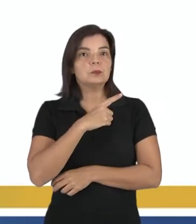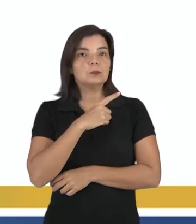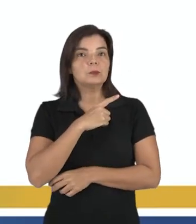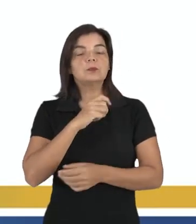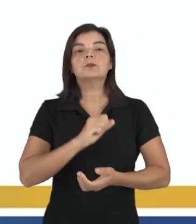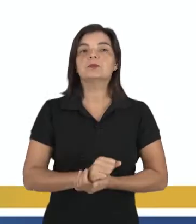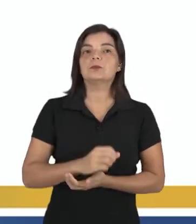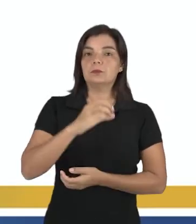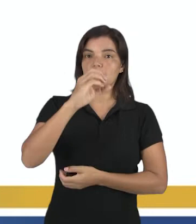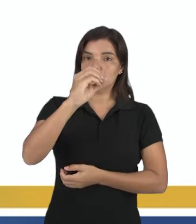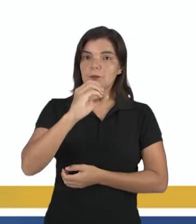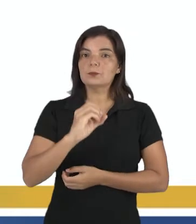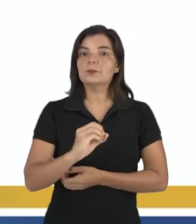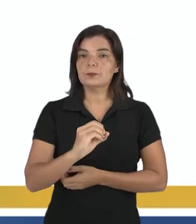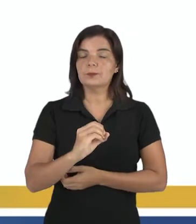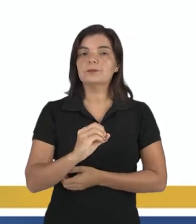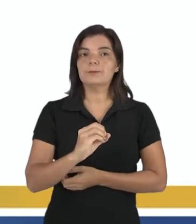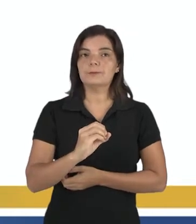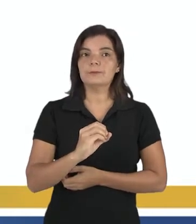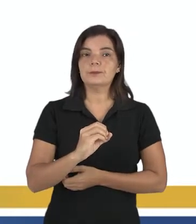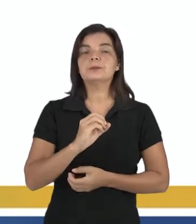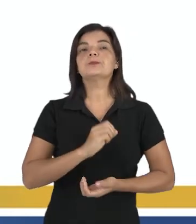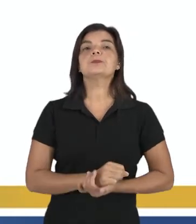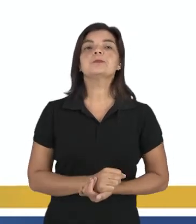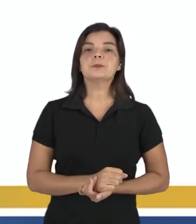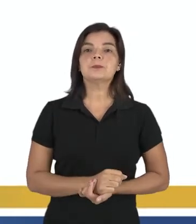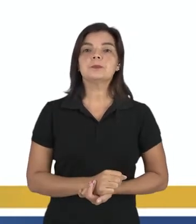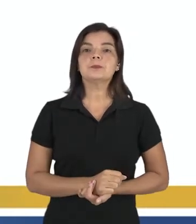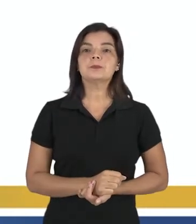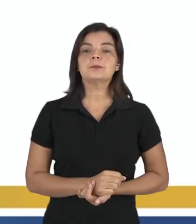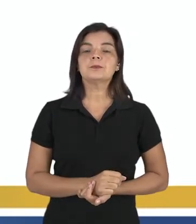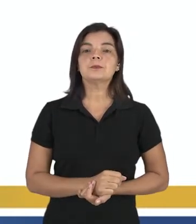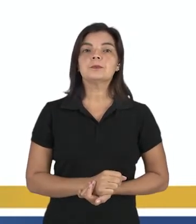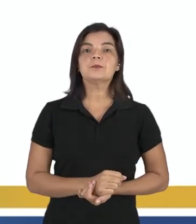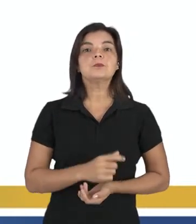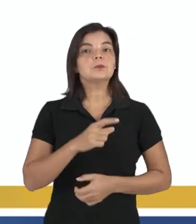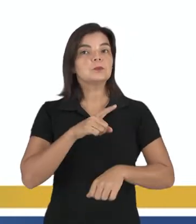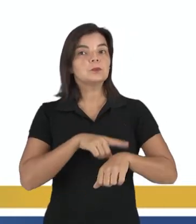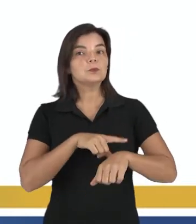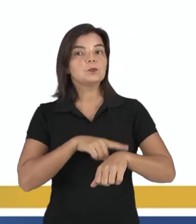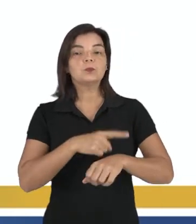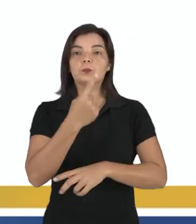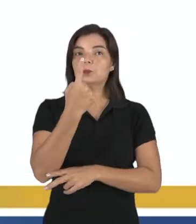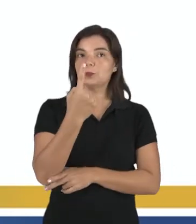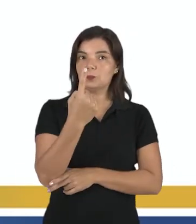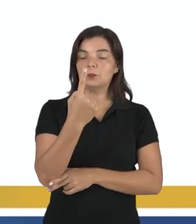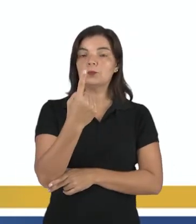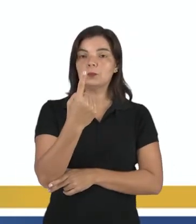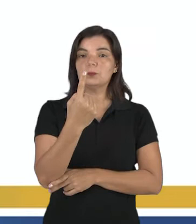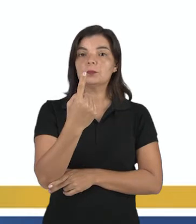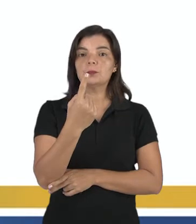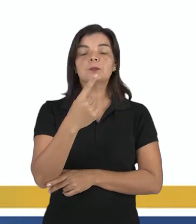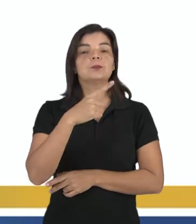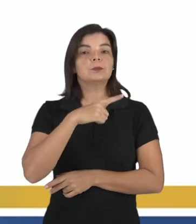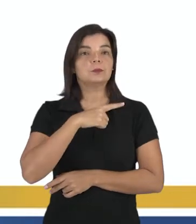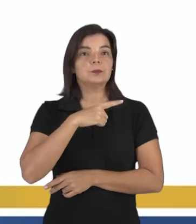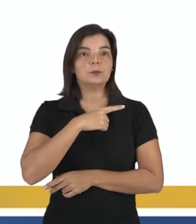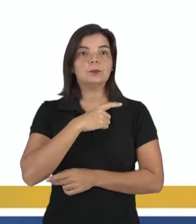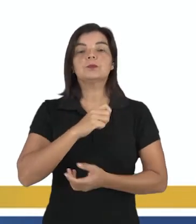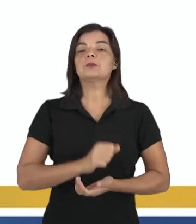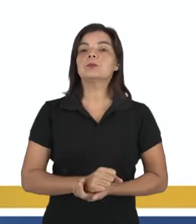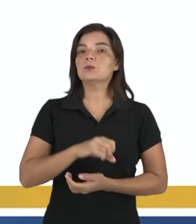par ordenado 0 e 0, passando na origem. Quando o tempo for 1, nós temos